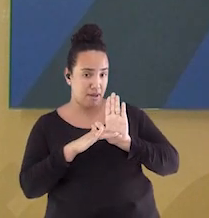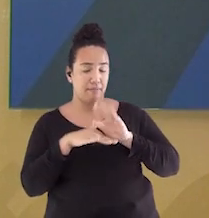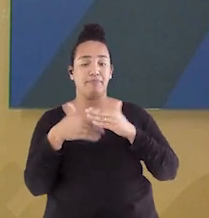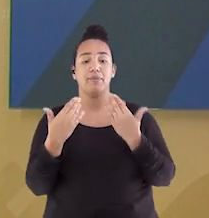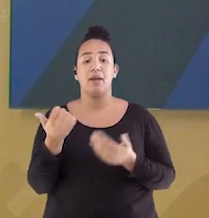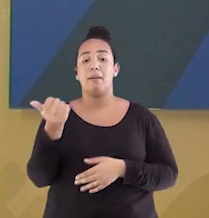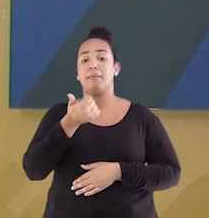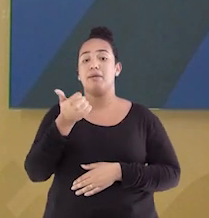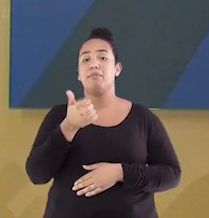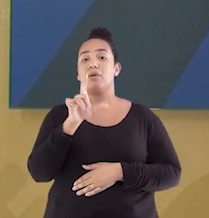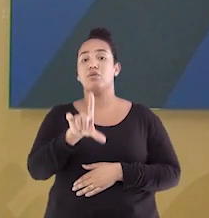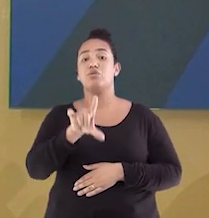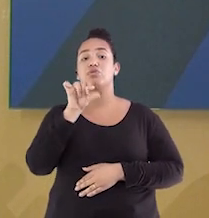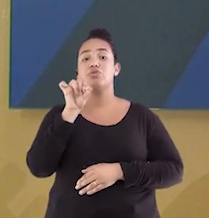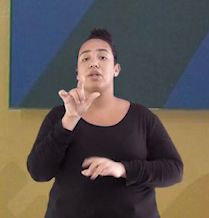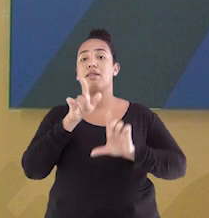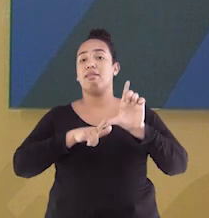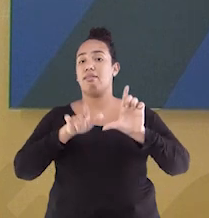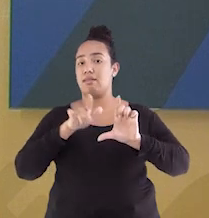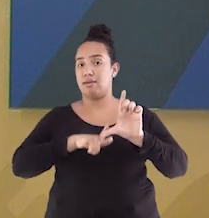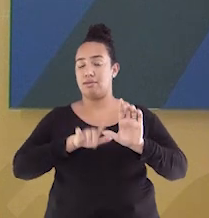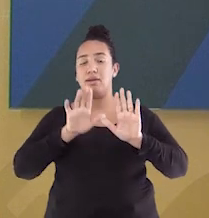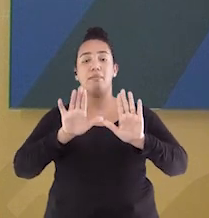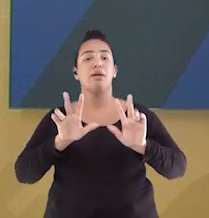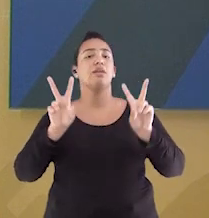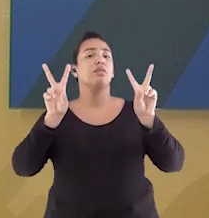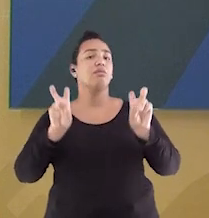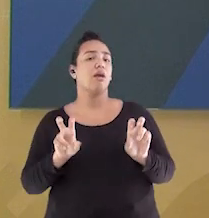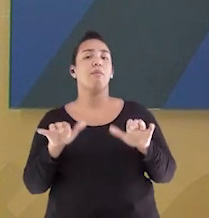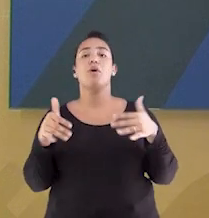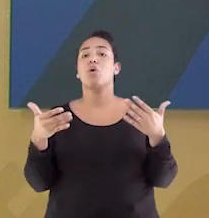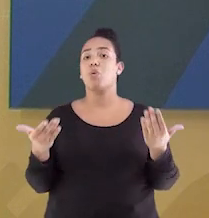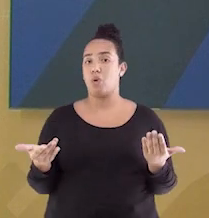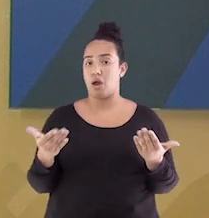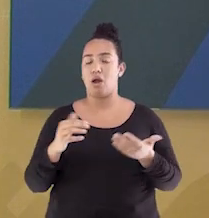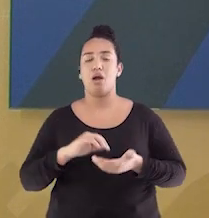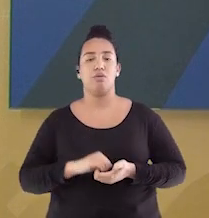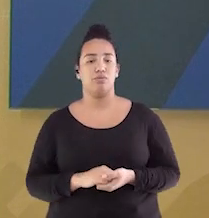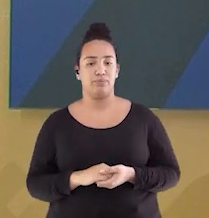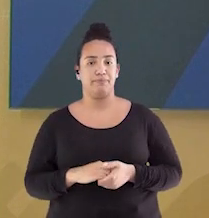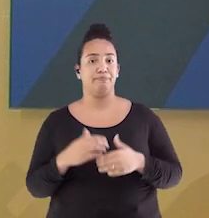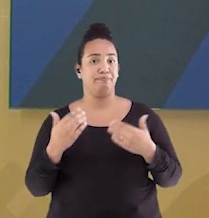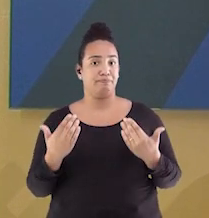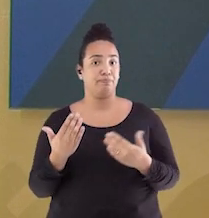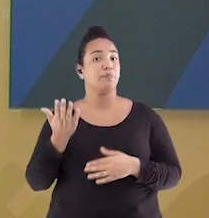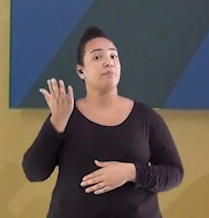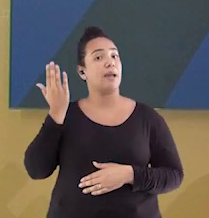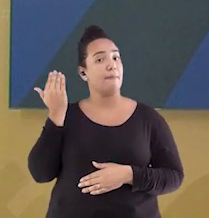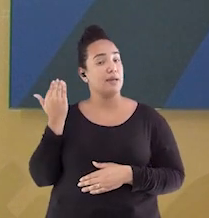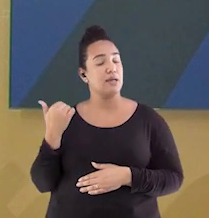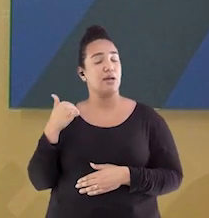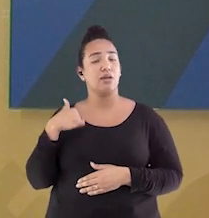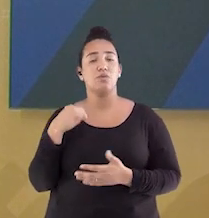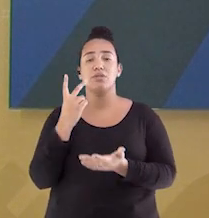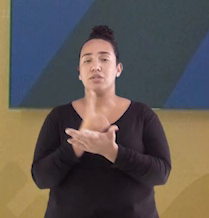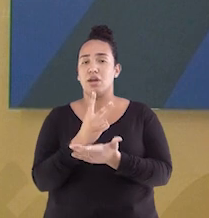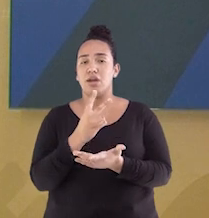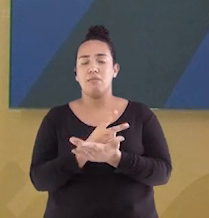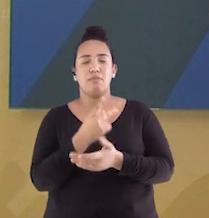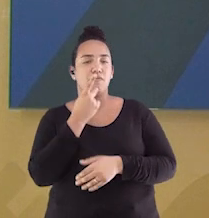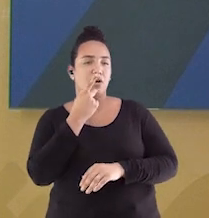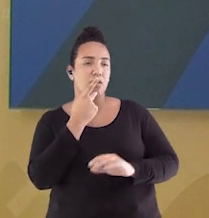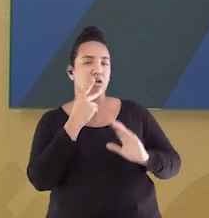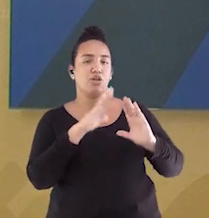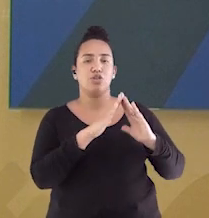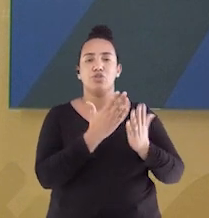escrever a letra. Mas qual tema vamos usar? Em outros programas passados, eu sempre dei ênfase à vida na escola, ao